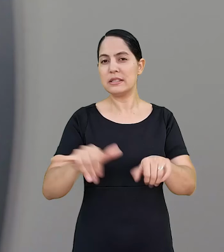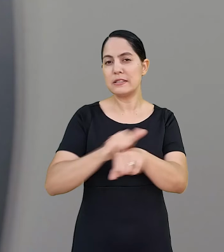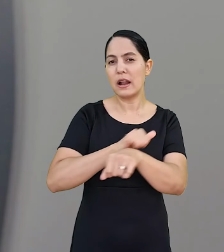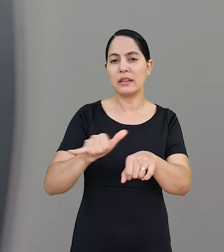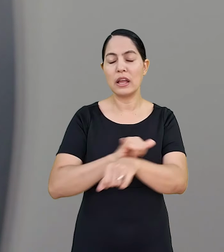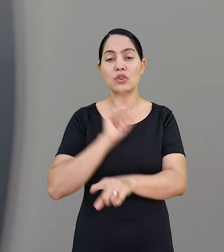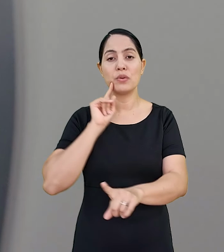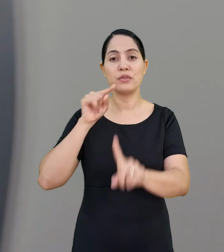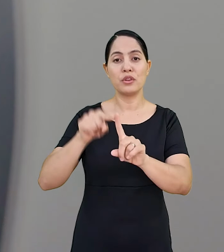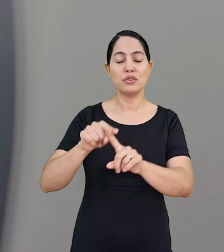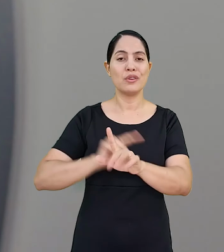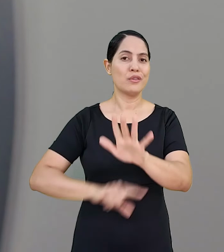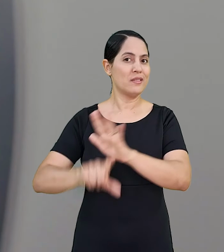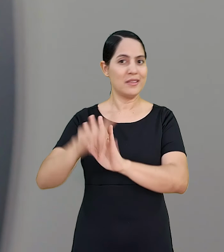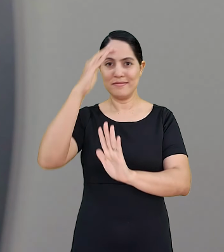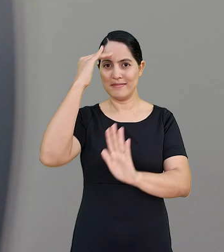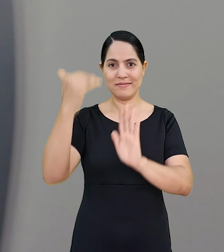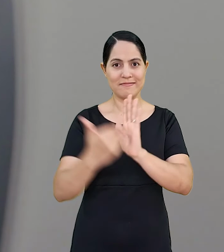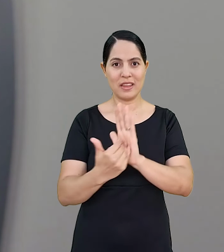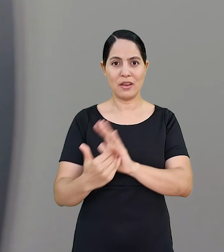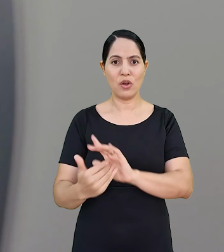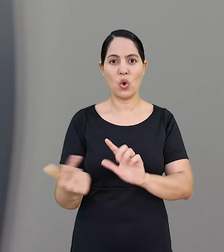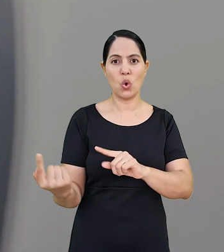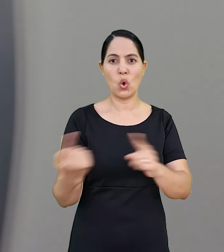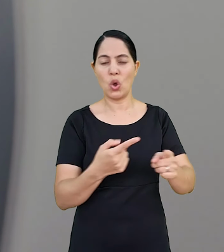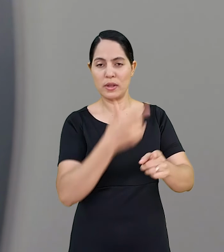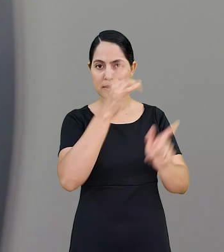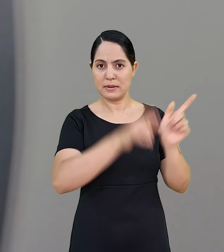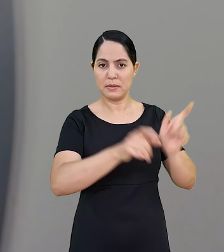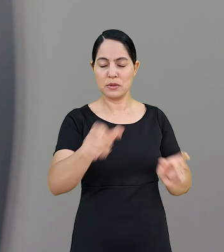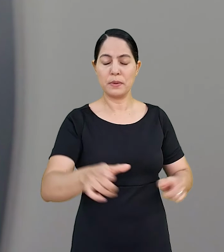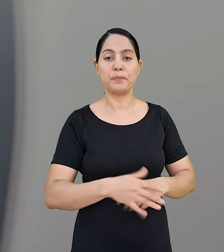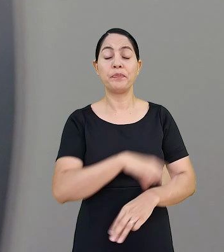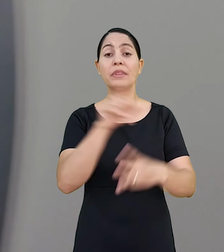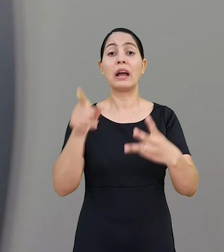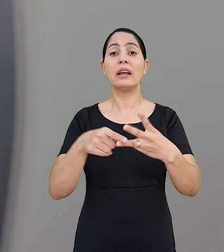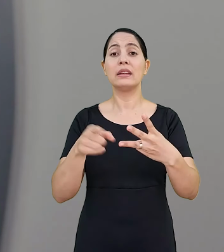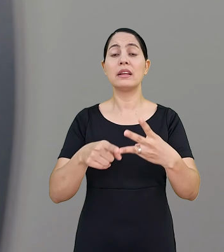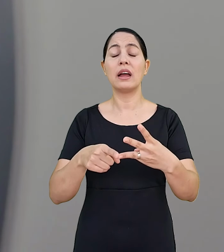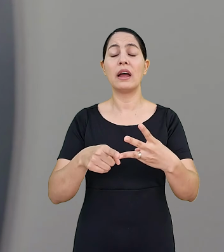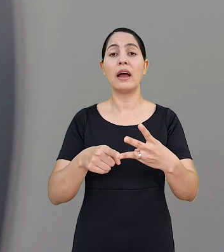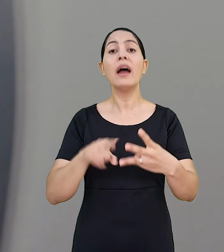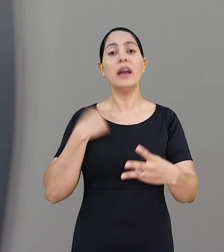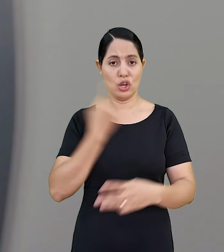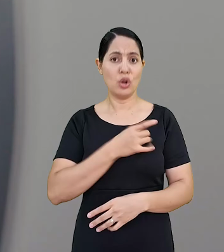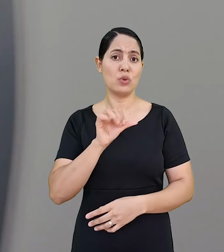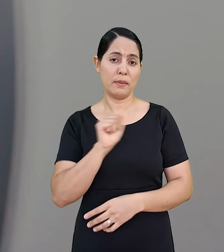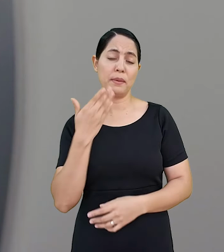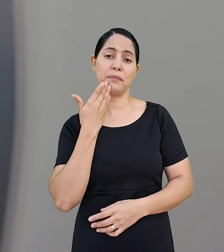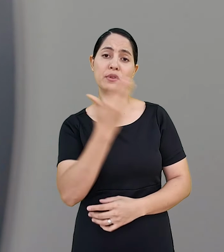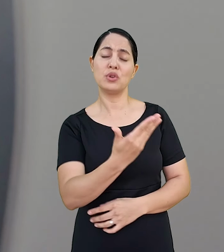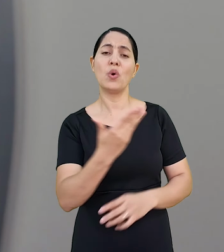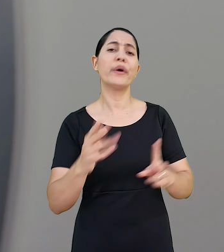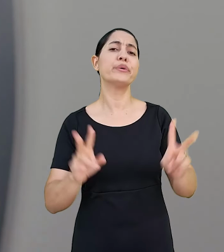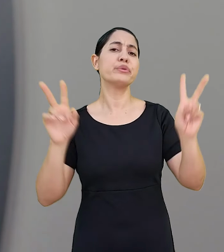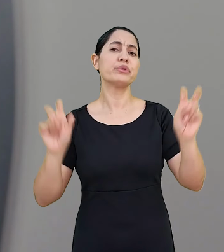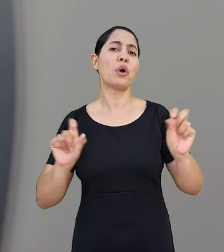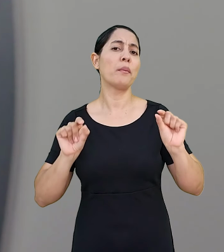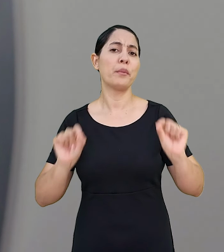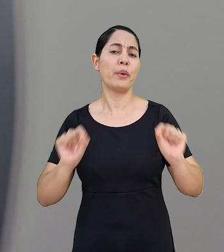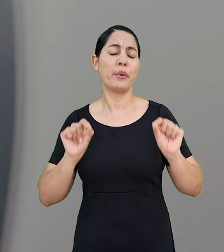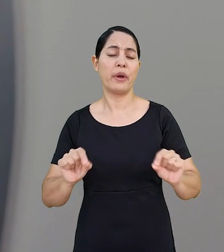se beneficiar de forma ilícita em relação a essas pessoas. A terceira representação, que é a da Ordem, ela diz respeito